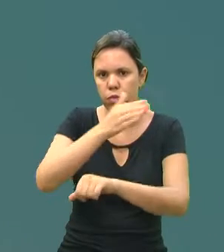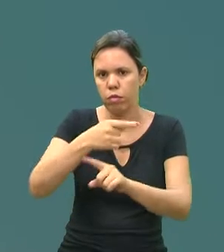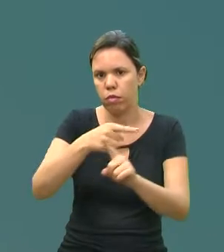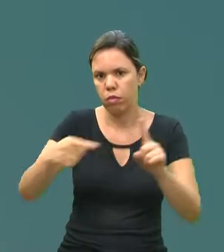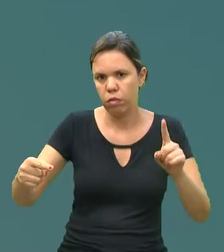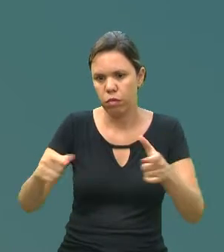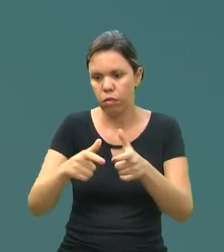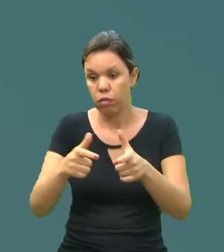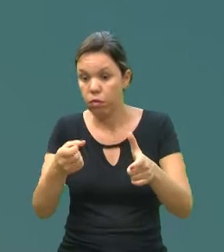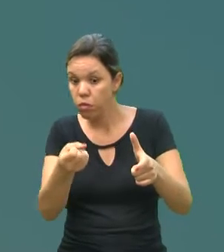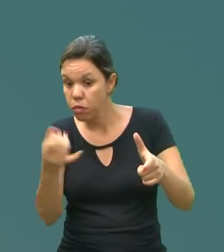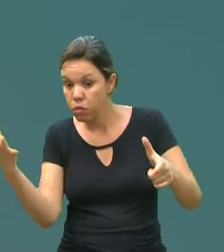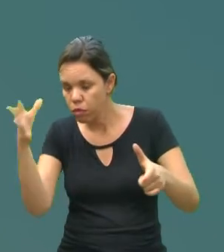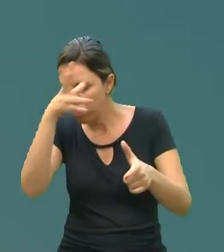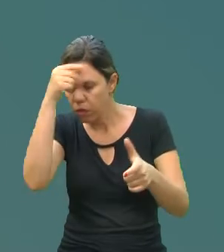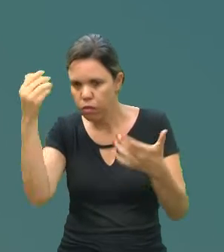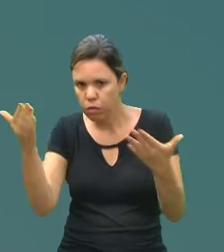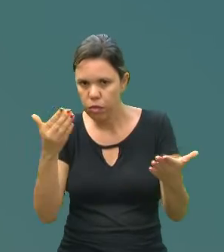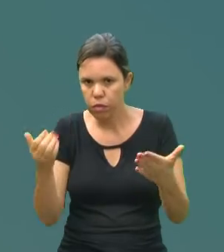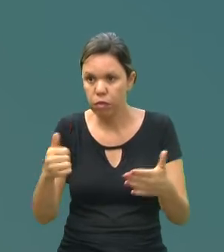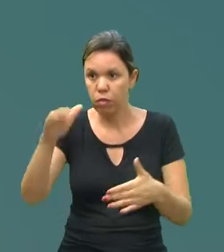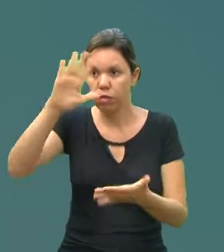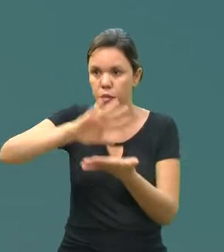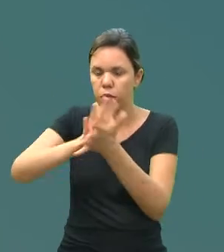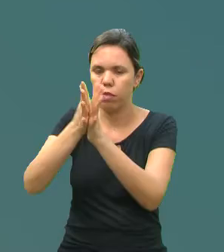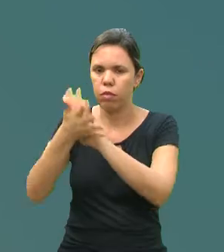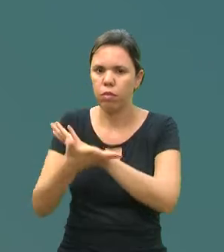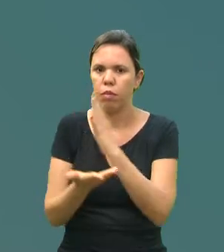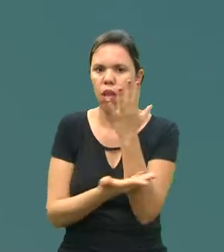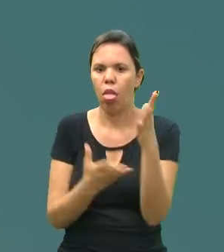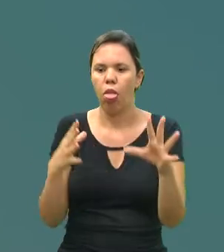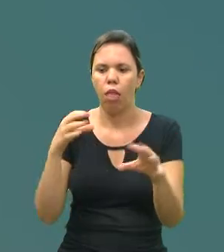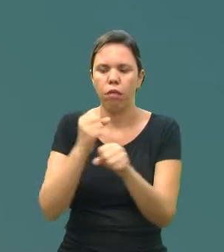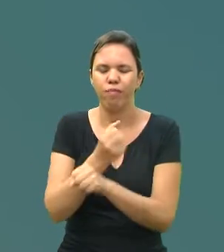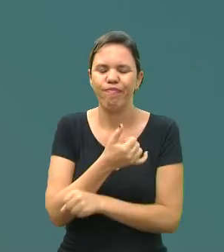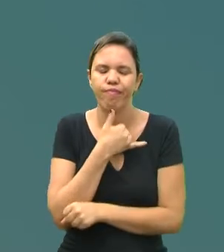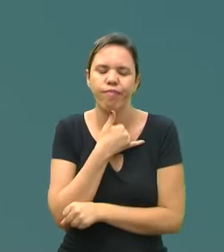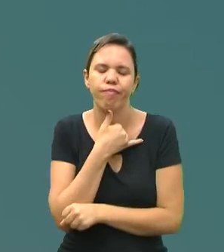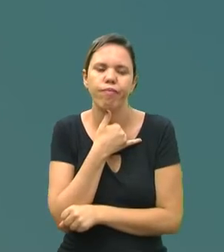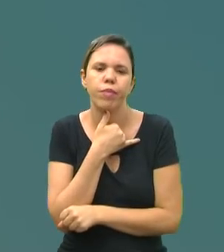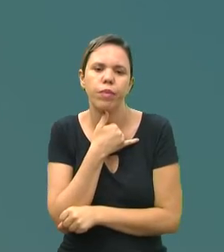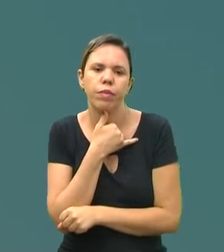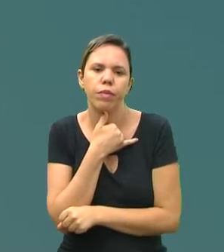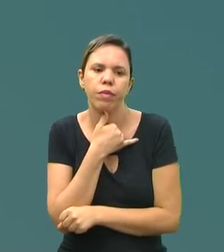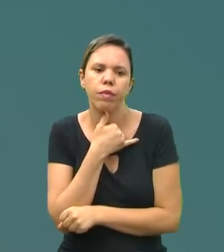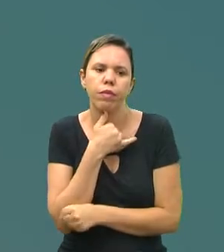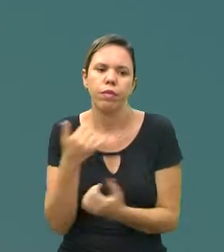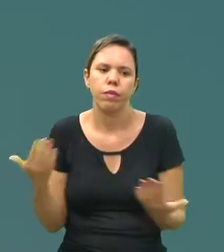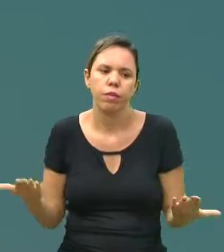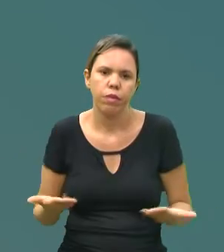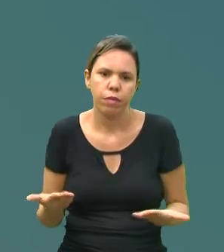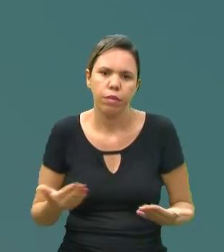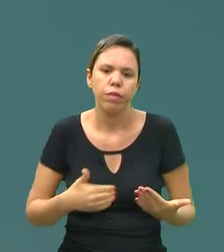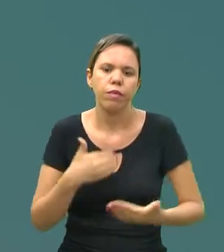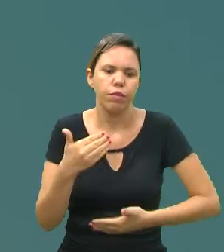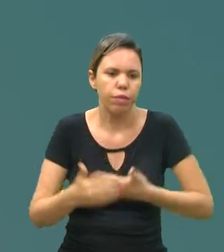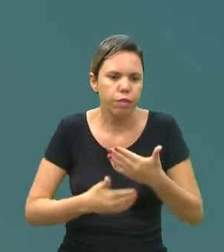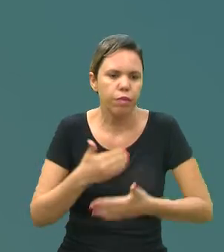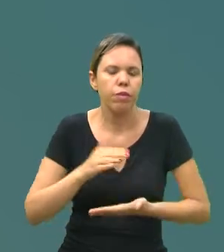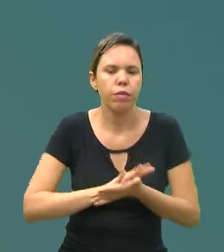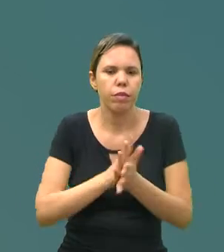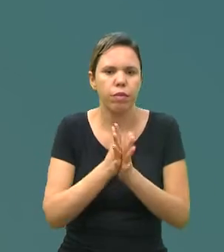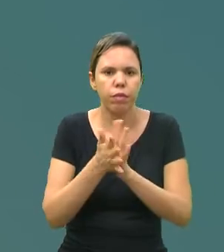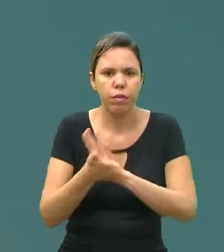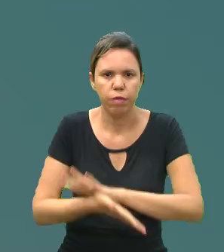tamanho da Amazônia, tem muito mais destruição acumulada, infelizmente, e ainda hoje o processo